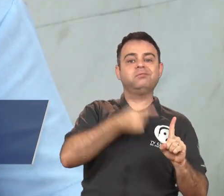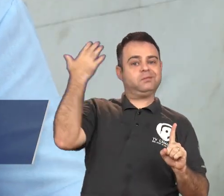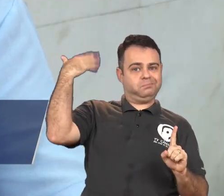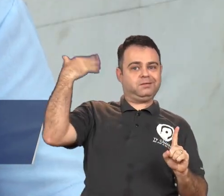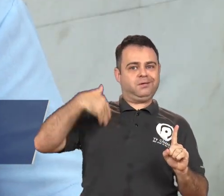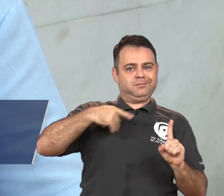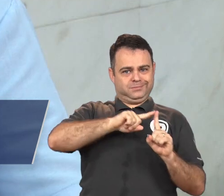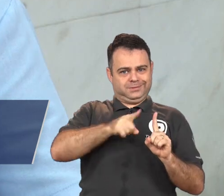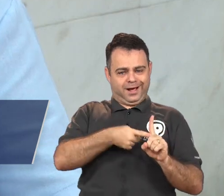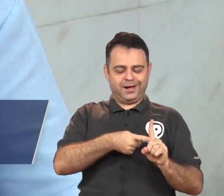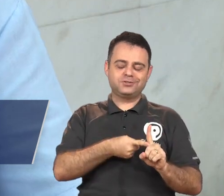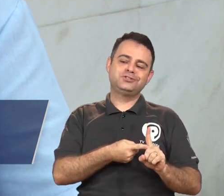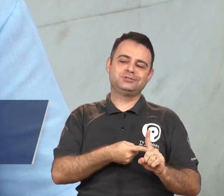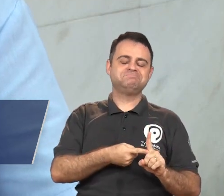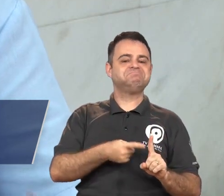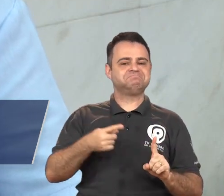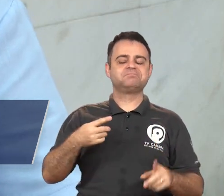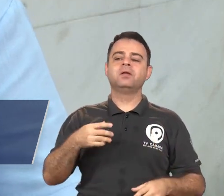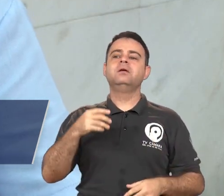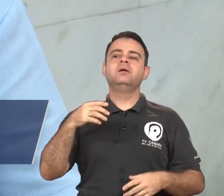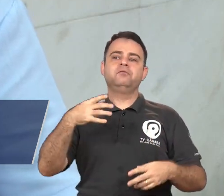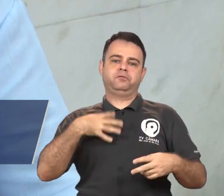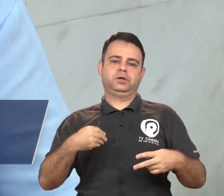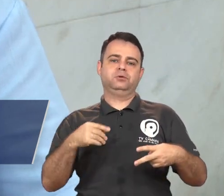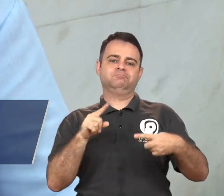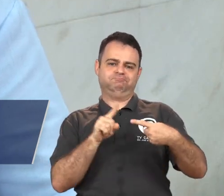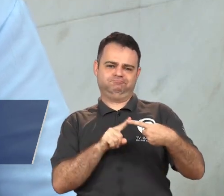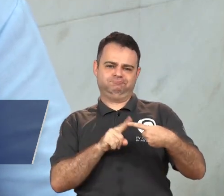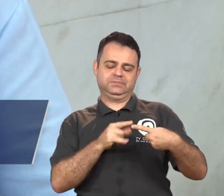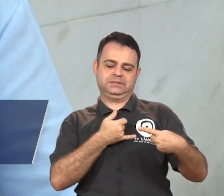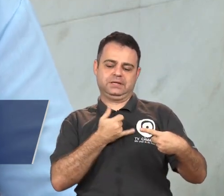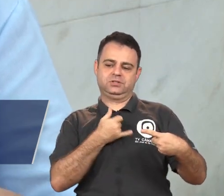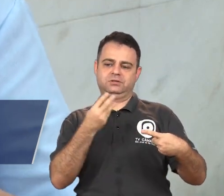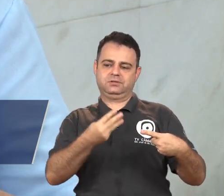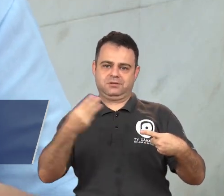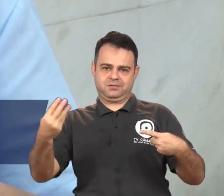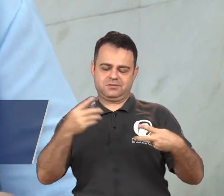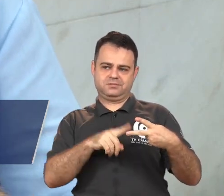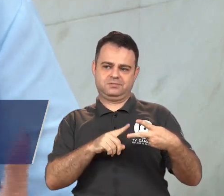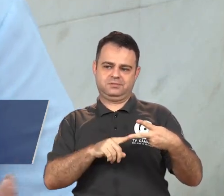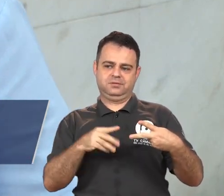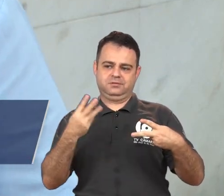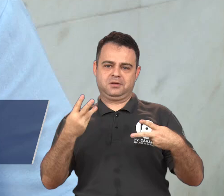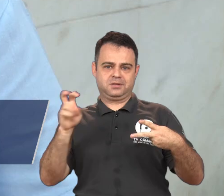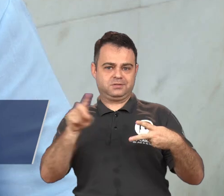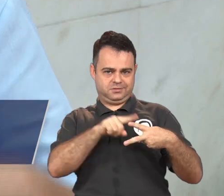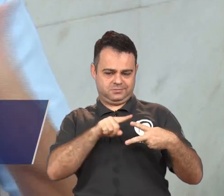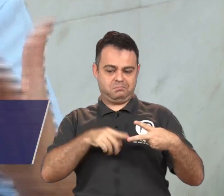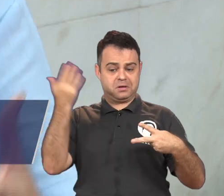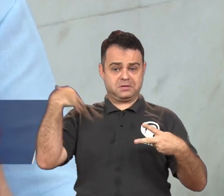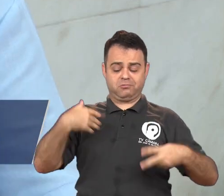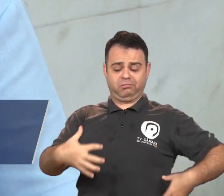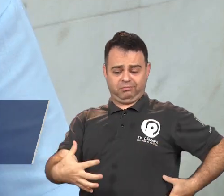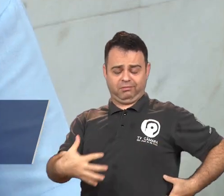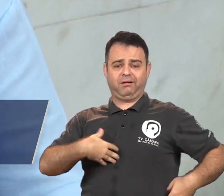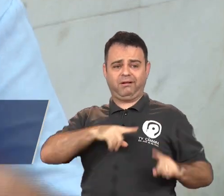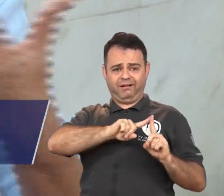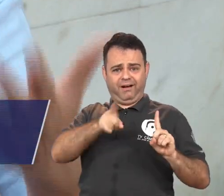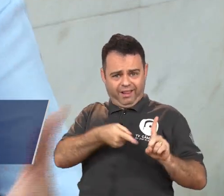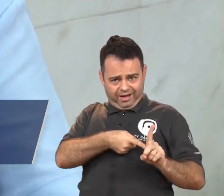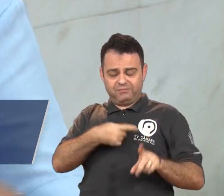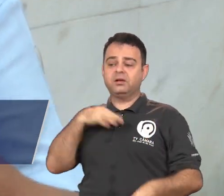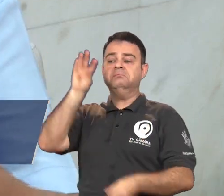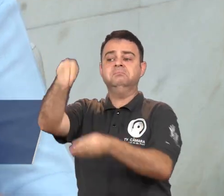têm 35 anos, a Natália vai fazer 33, eu tenho o Lucas e a Natália, e eu grávida muitas vezes estava